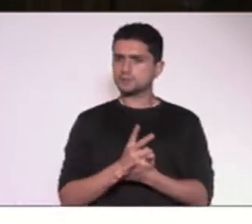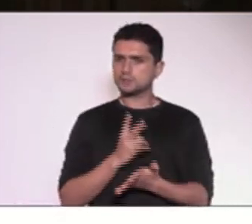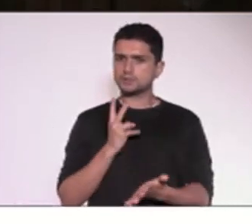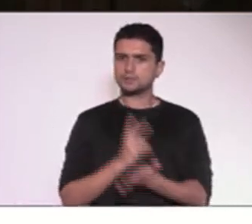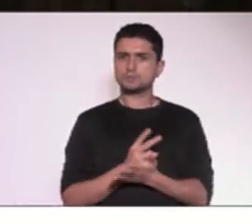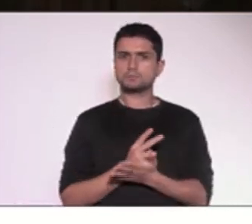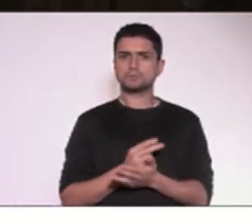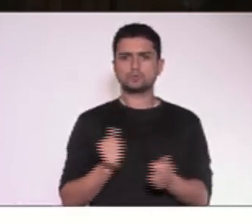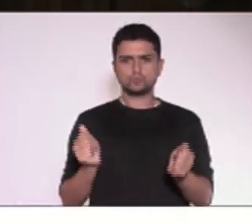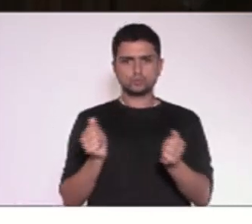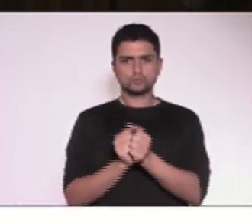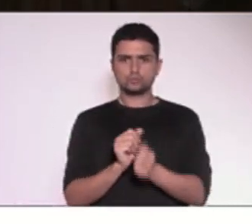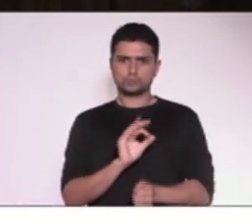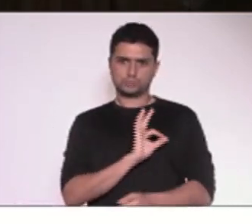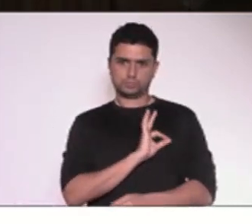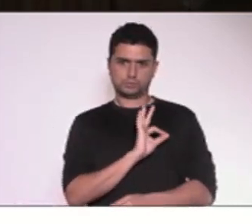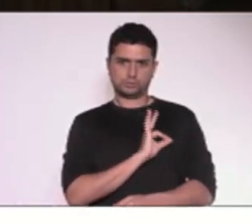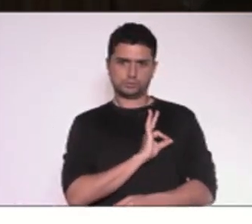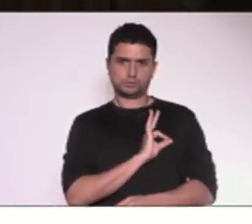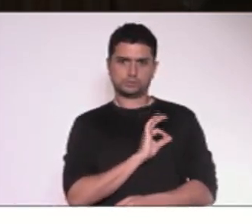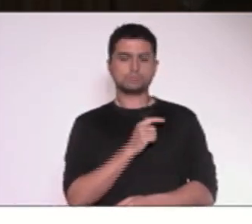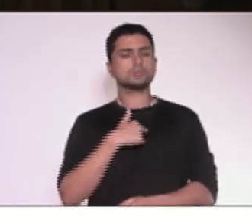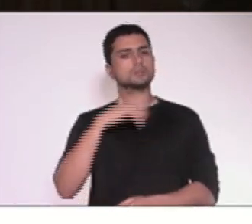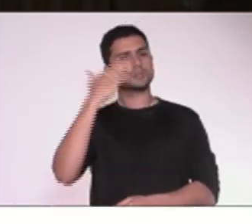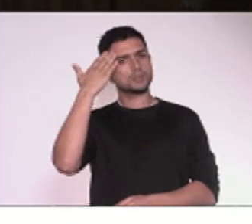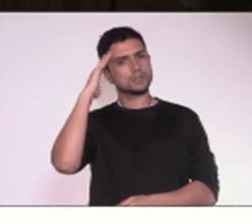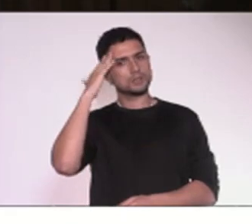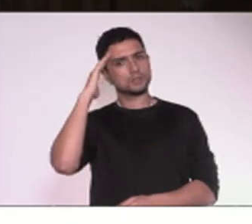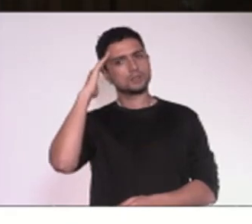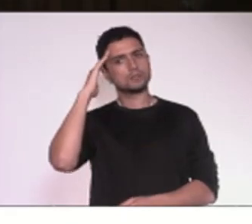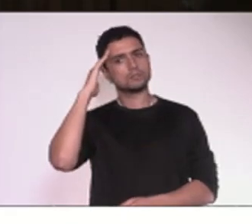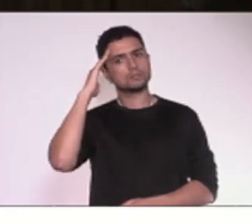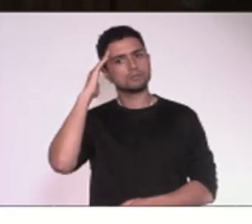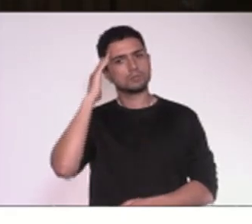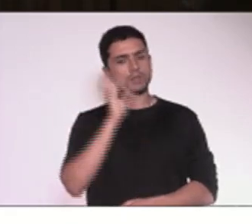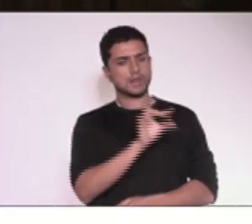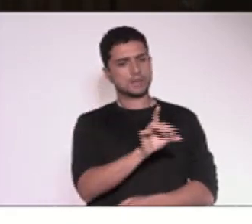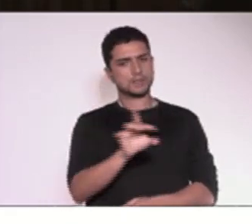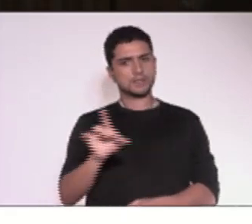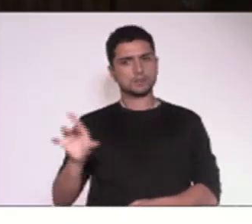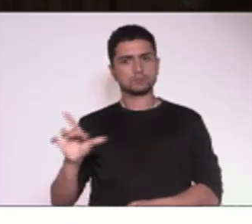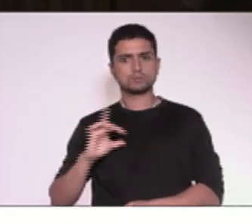das polícias, entendendo a atribuição de cada um,